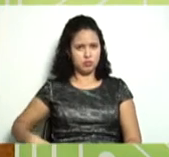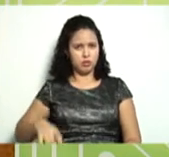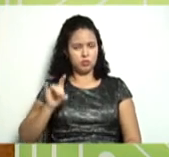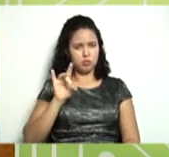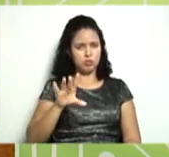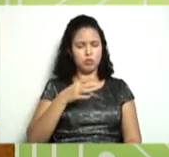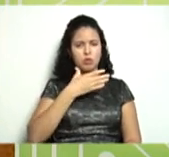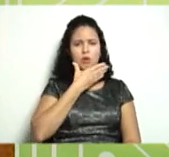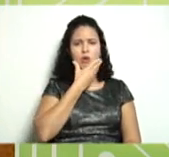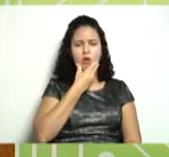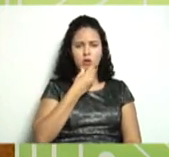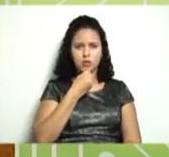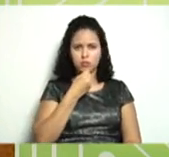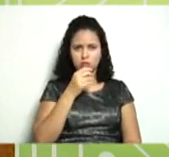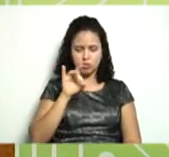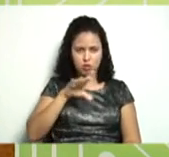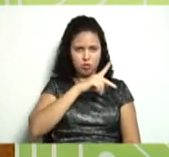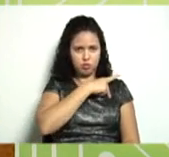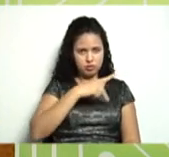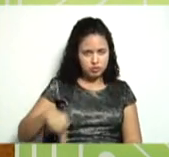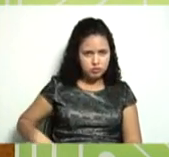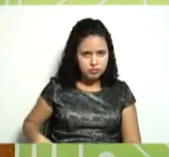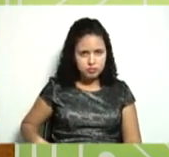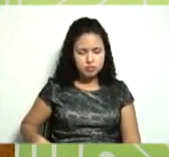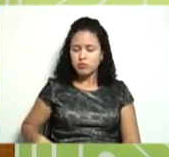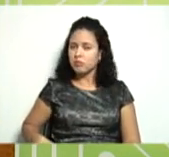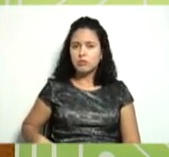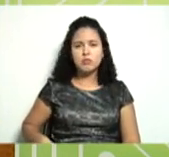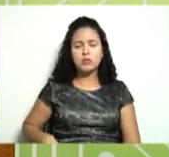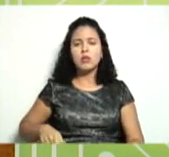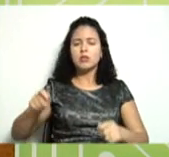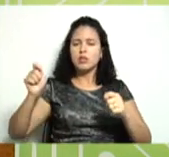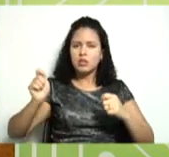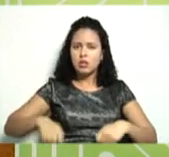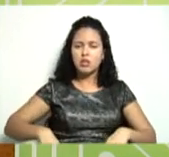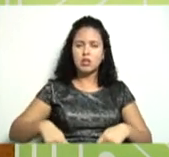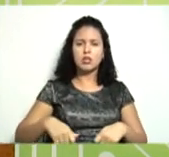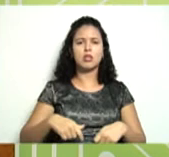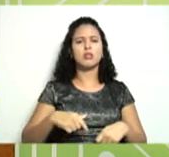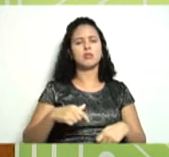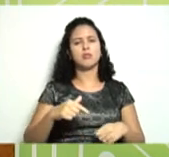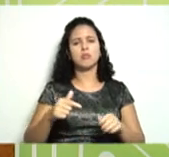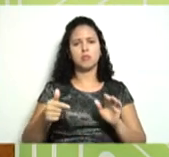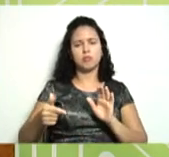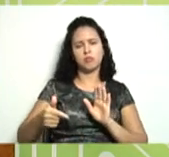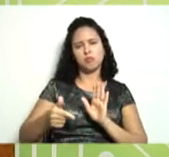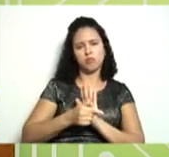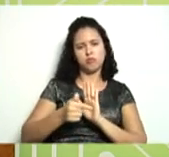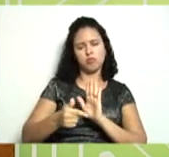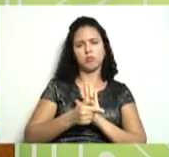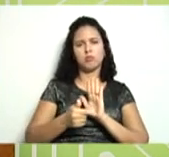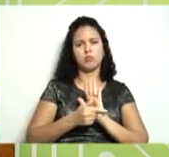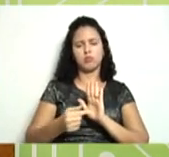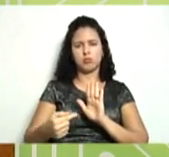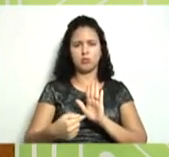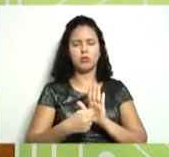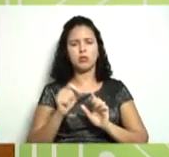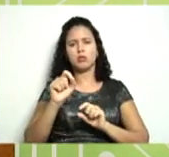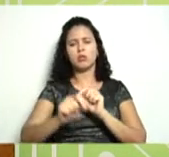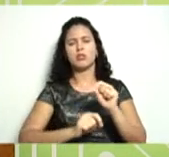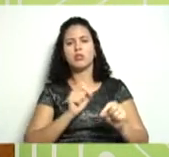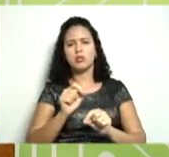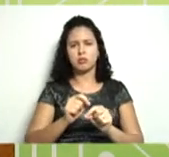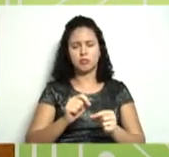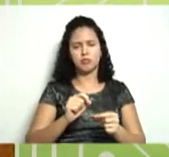ser somente presidente. Ele pode também estar desempenhando o seu papel, as suas atividades